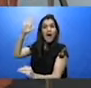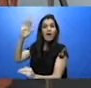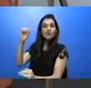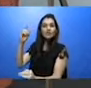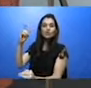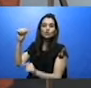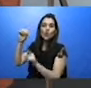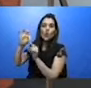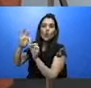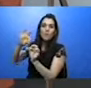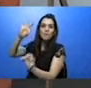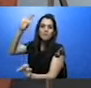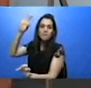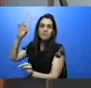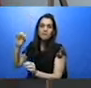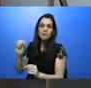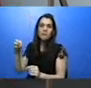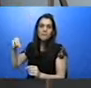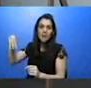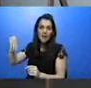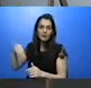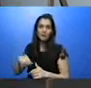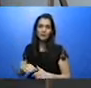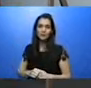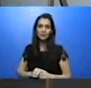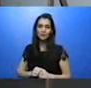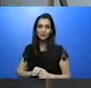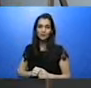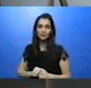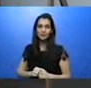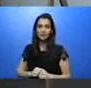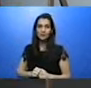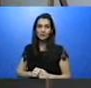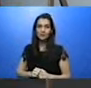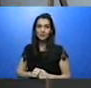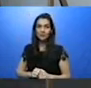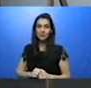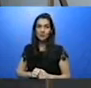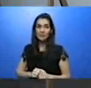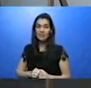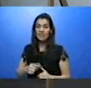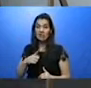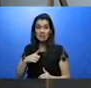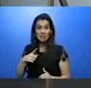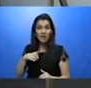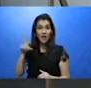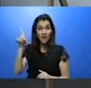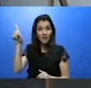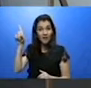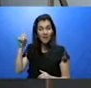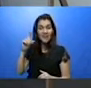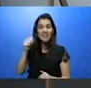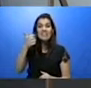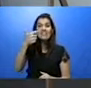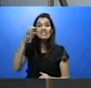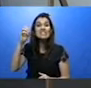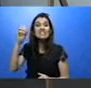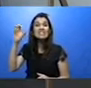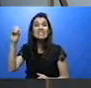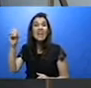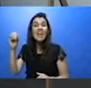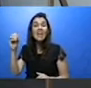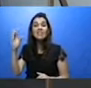outro pedaço de corda se eu fosse me medir através dessa. E aqui cabem 100